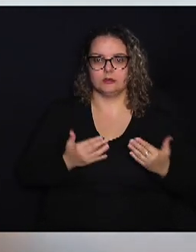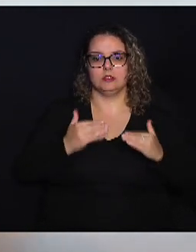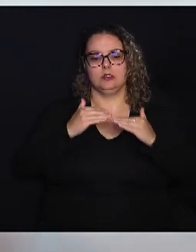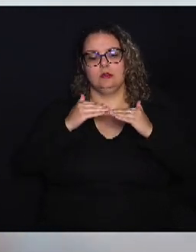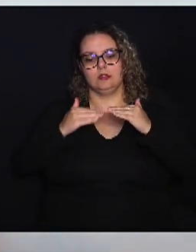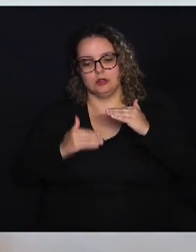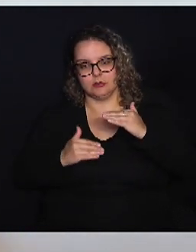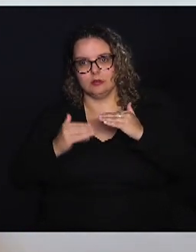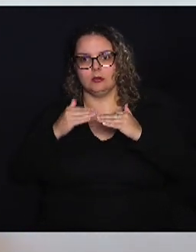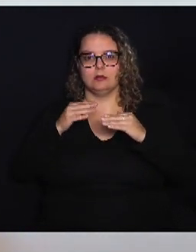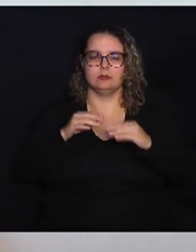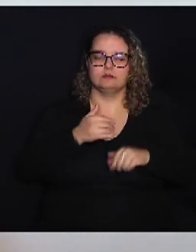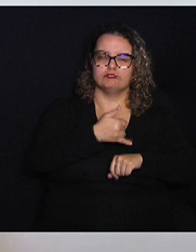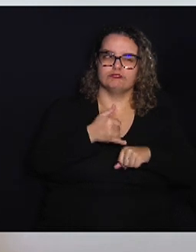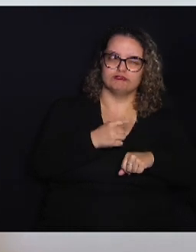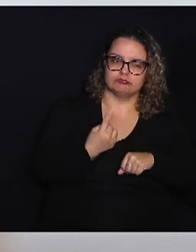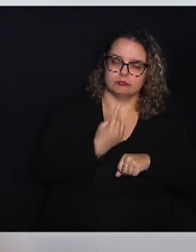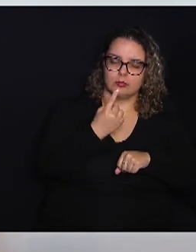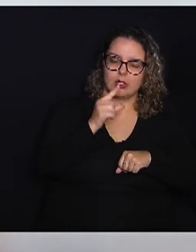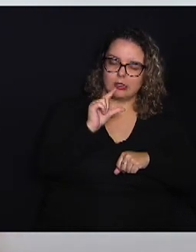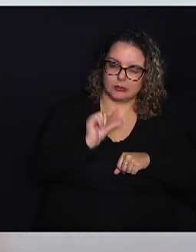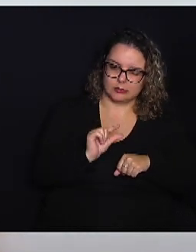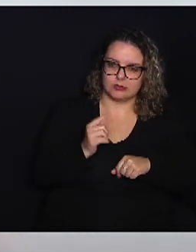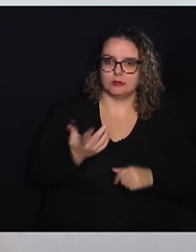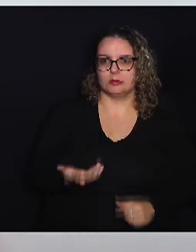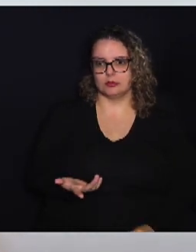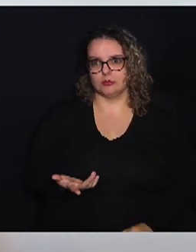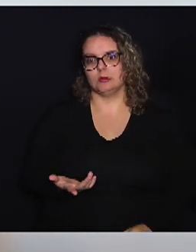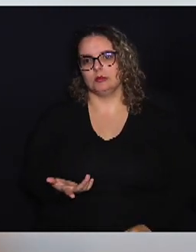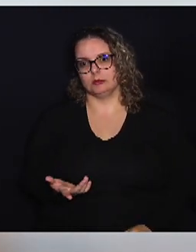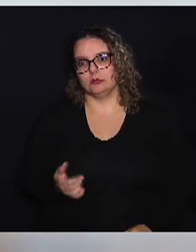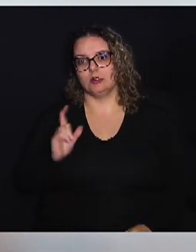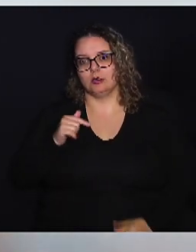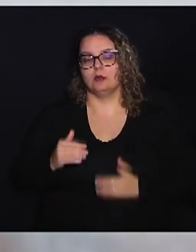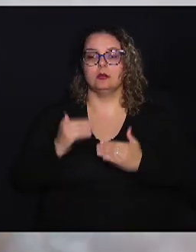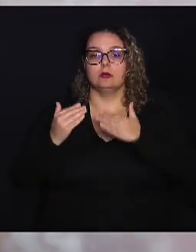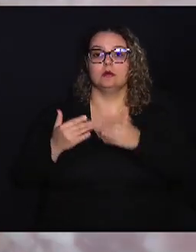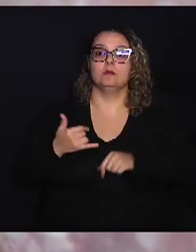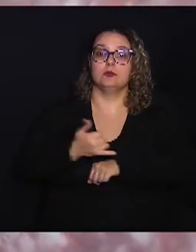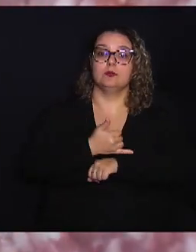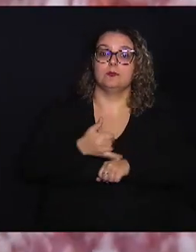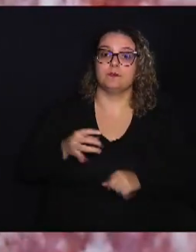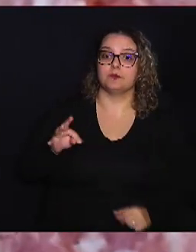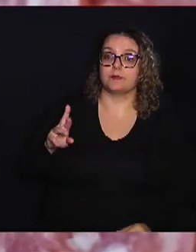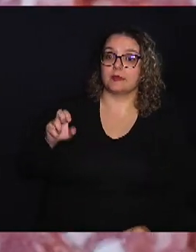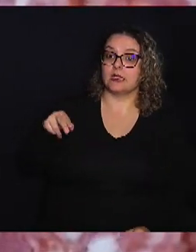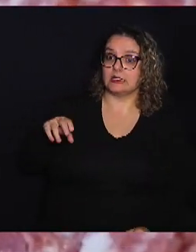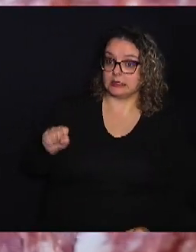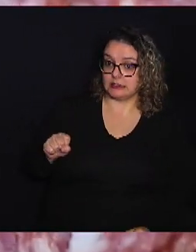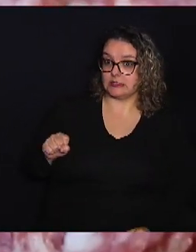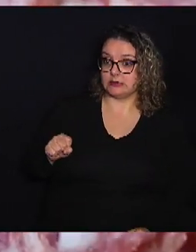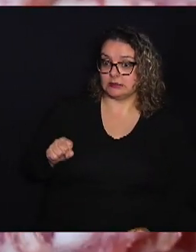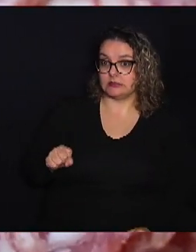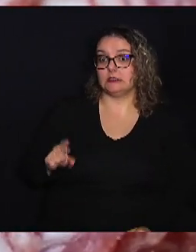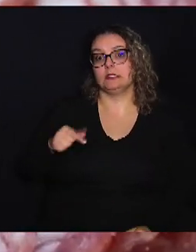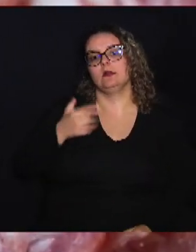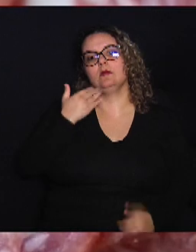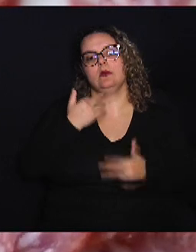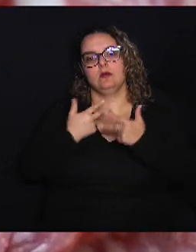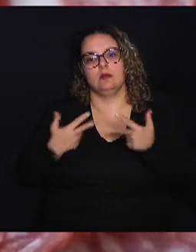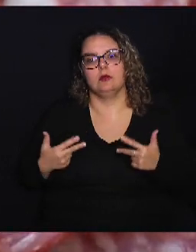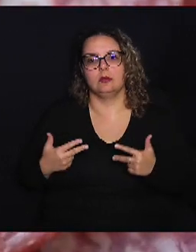entre aspas. Então, alimentos que prejudicam são aqueles que são produzidos com gorduras trans, então são os alimentos